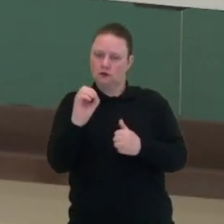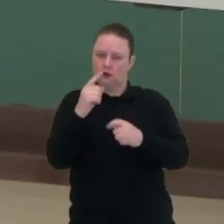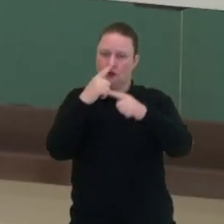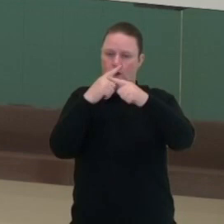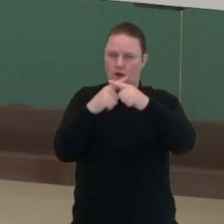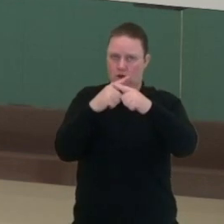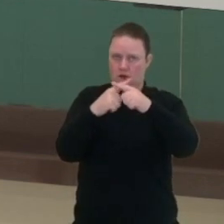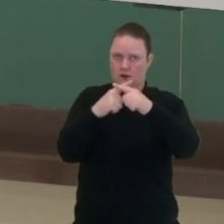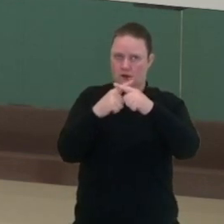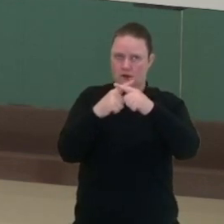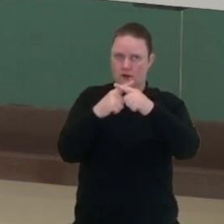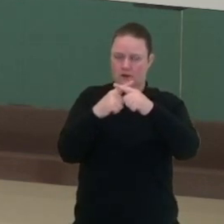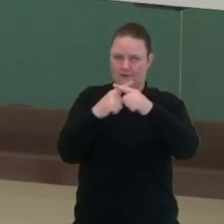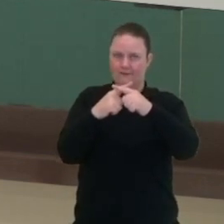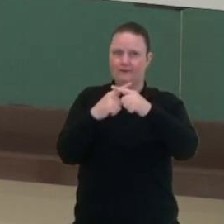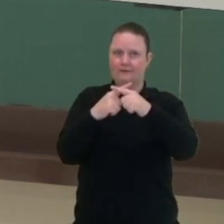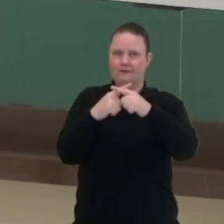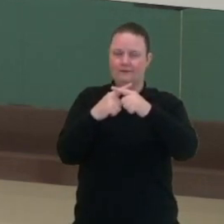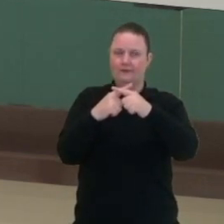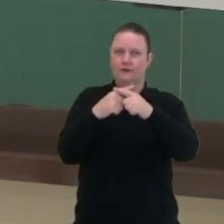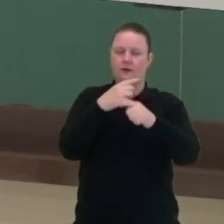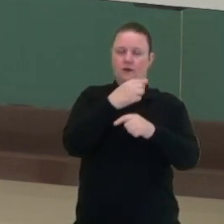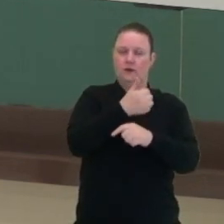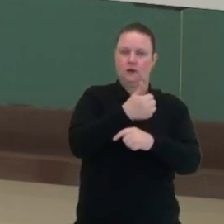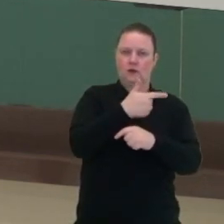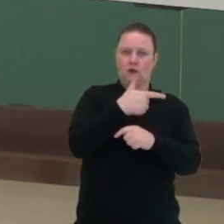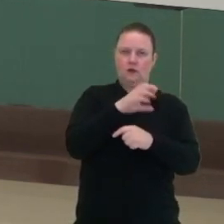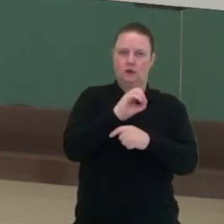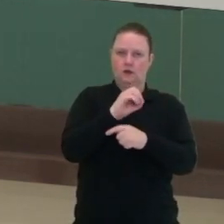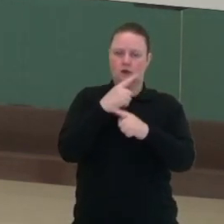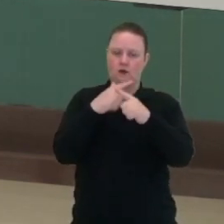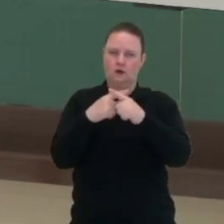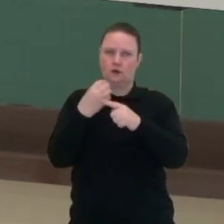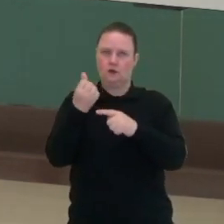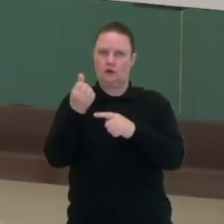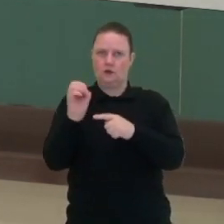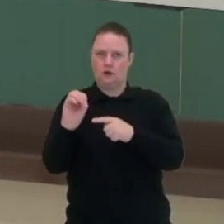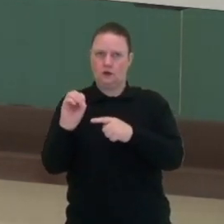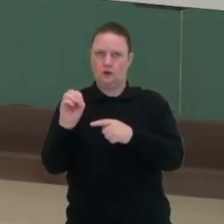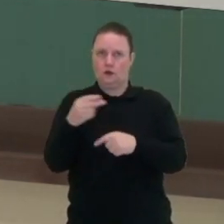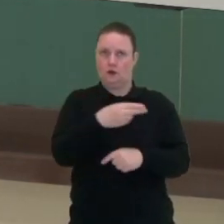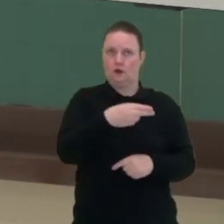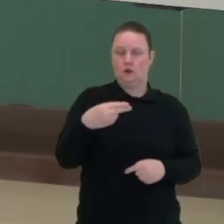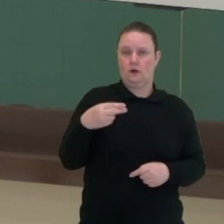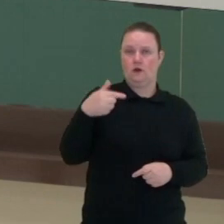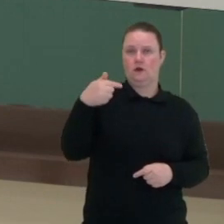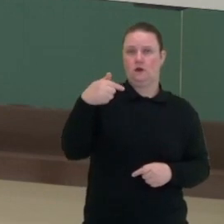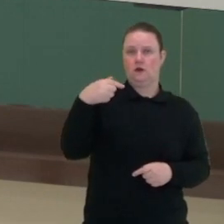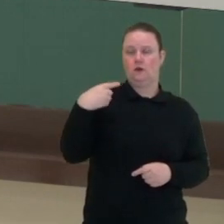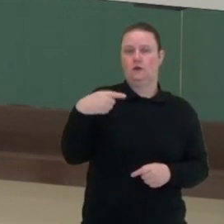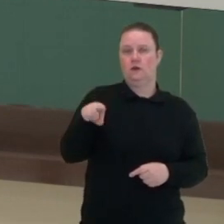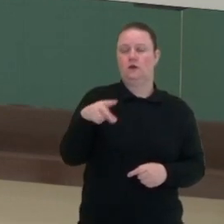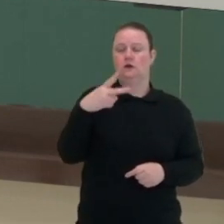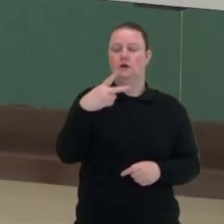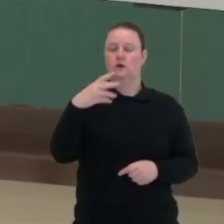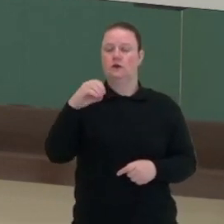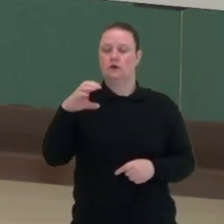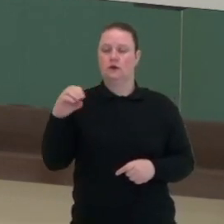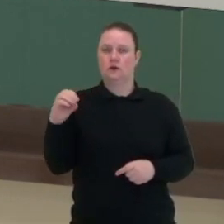60. 120 vezes 60 vai ser igual a 7.200